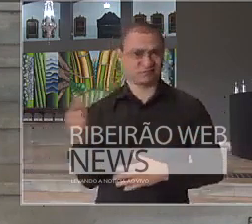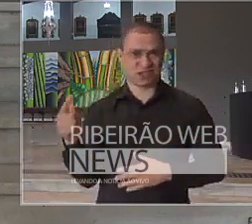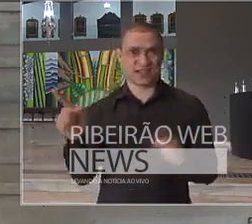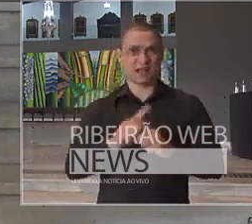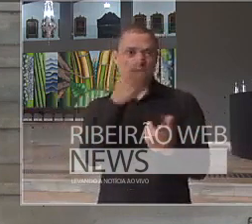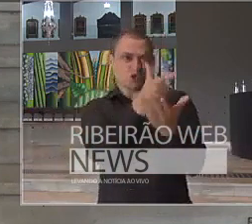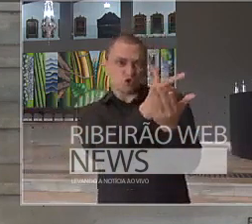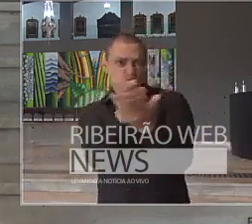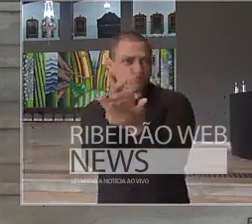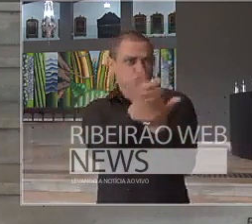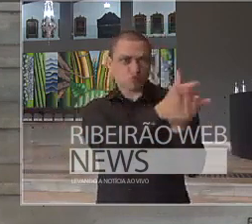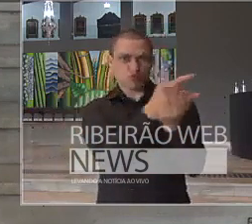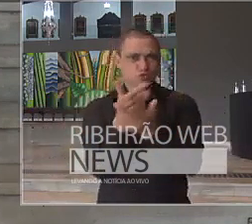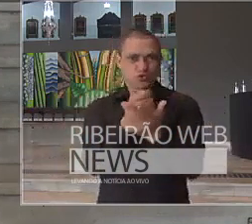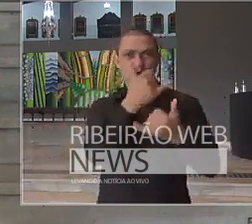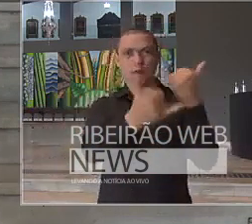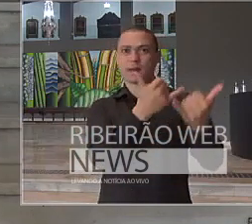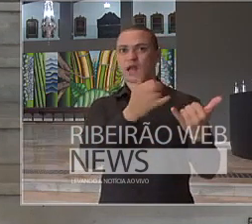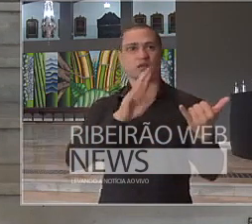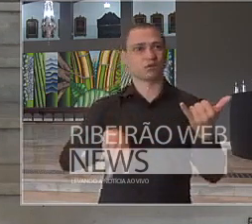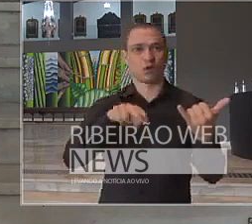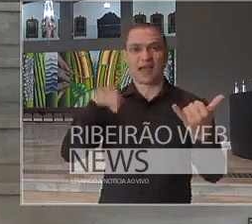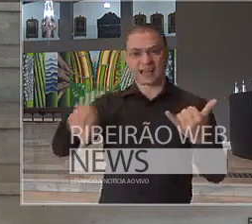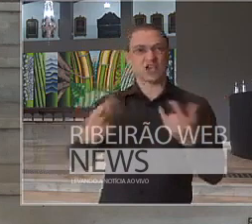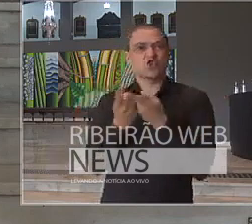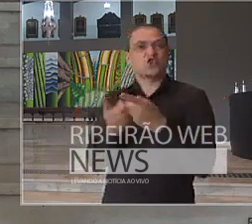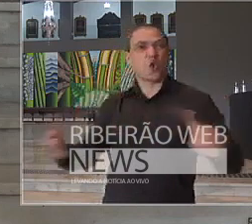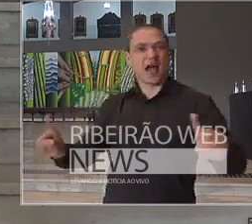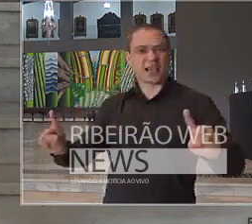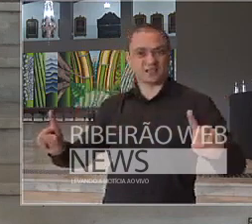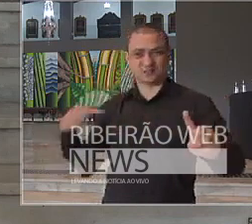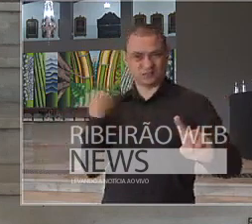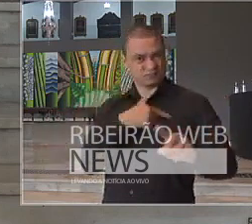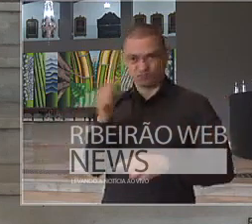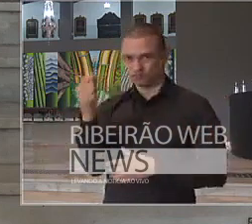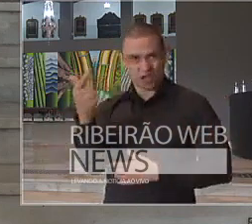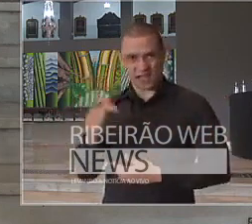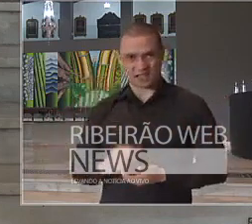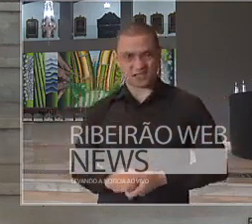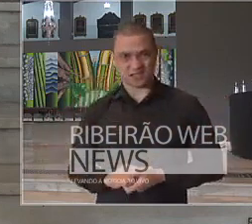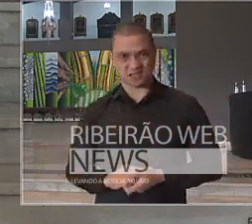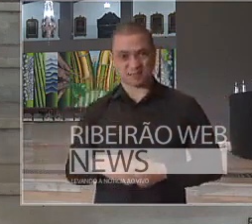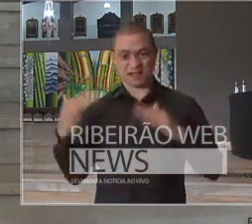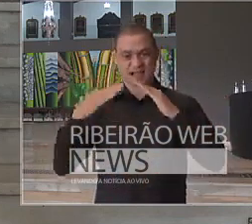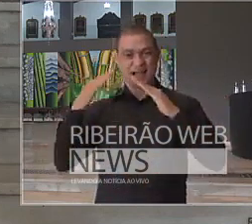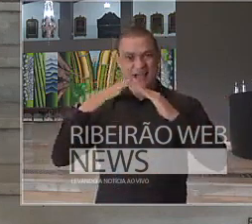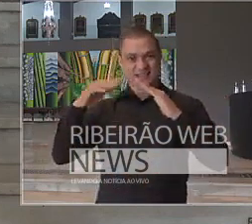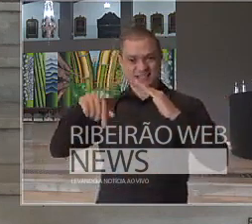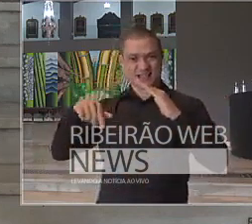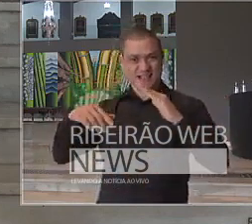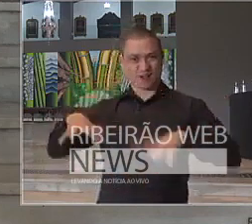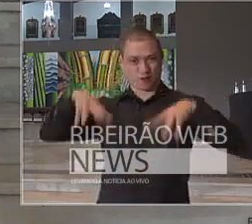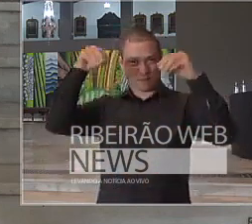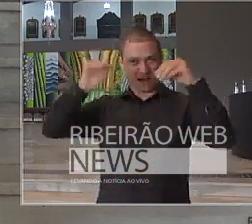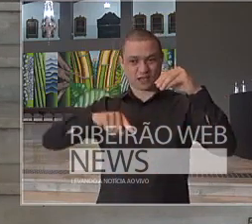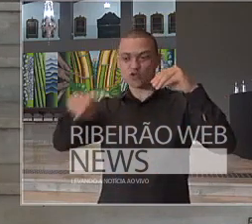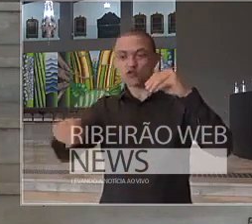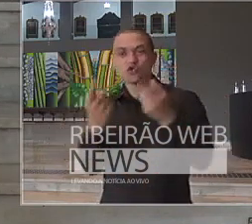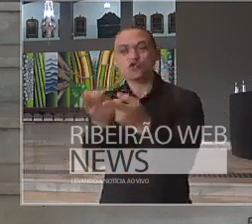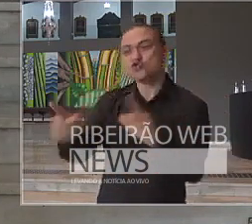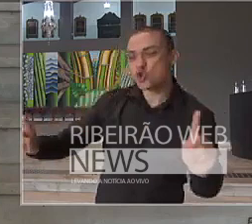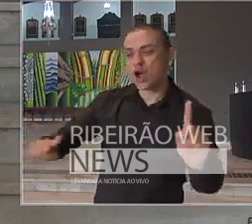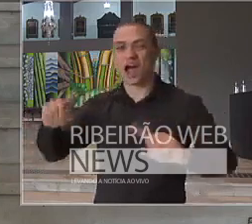tiro ao alvo não estamos fazendo churrasco e no jardim do palácio do alvorada